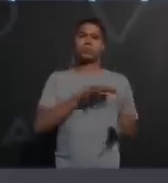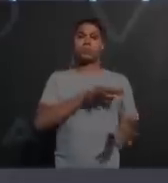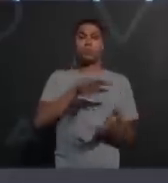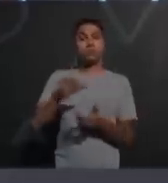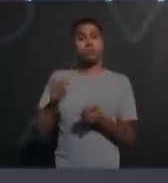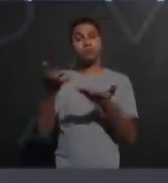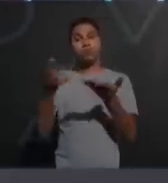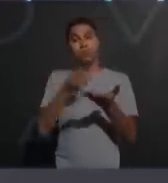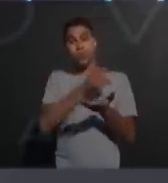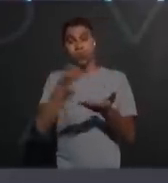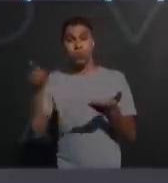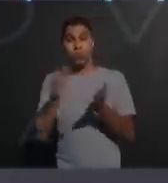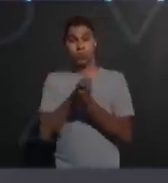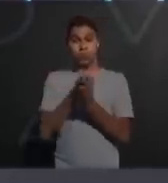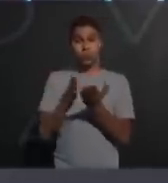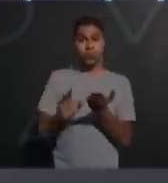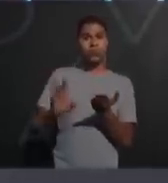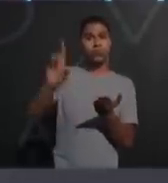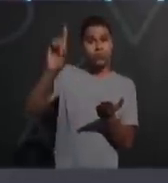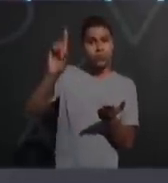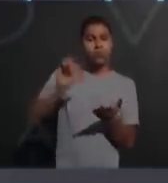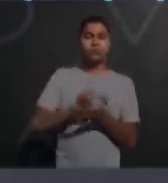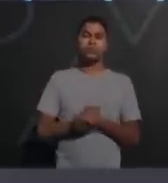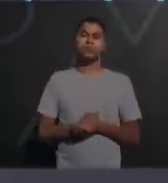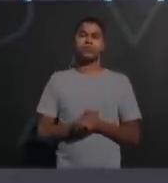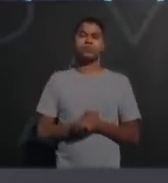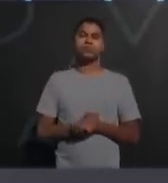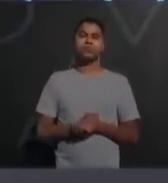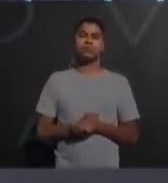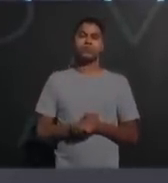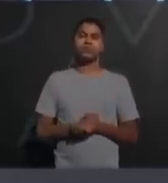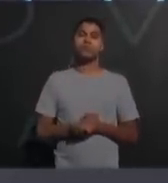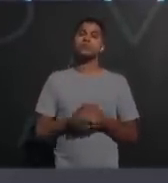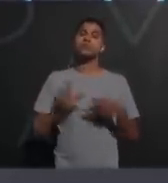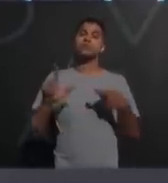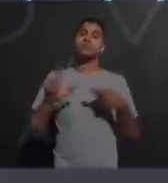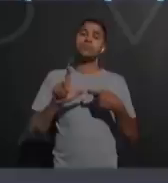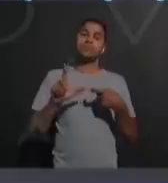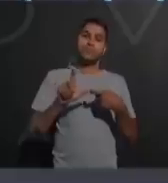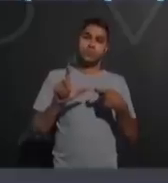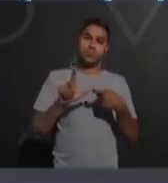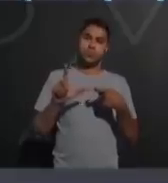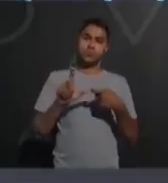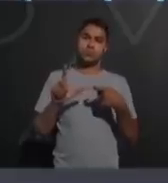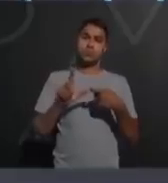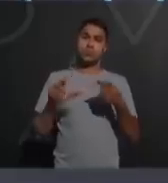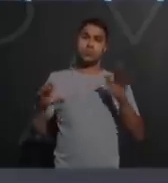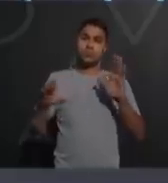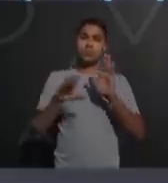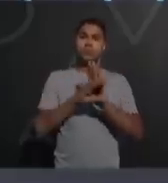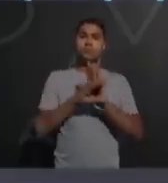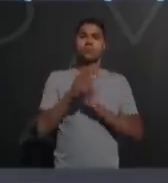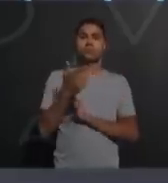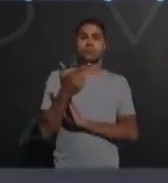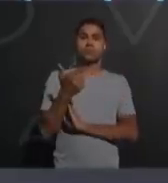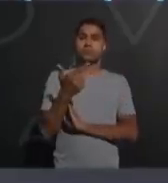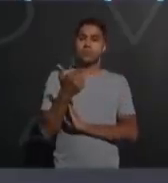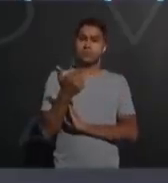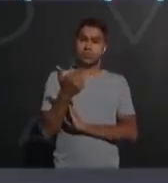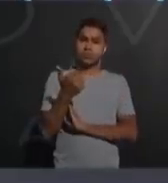eu quero que vocês abriu a bíblia de vocês lá em lucas capítulo 12